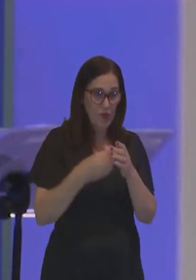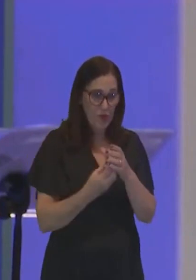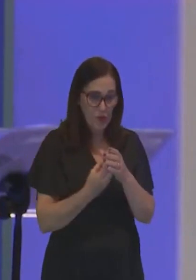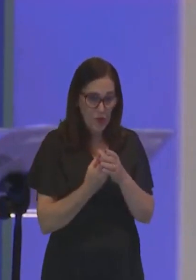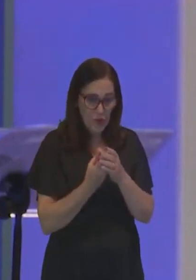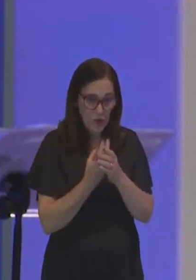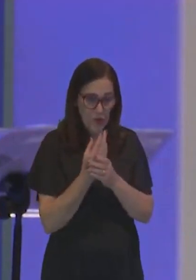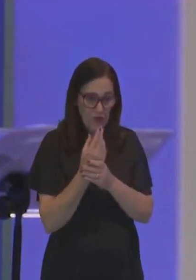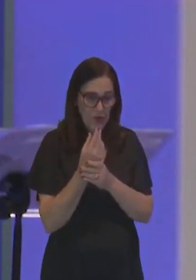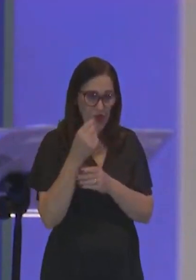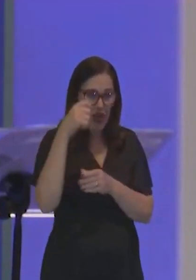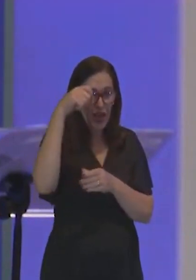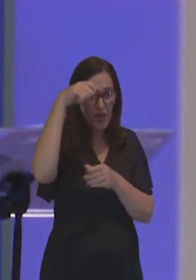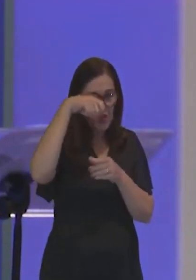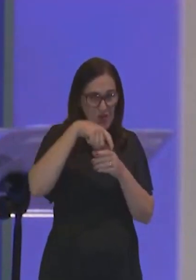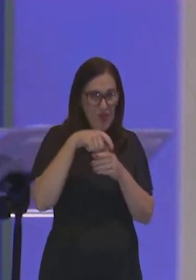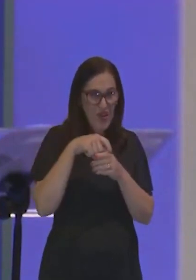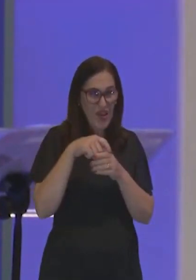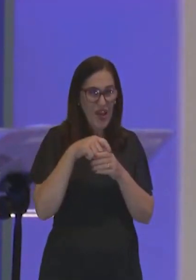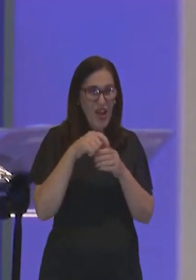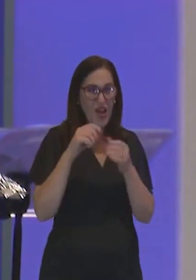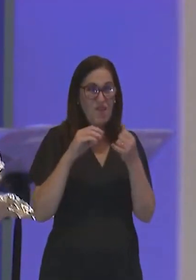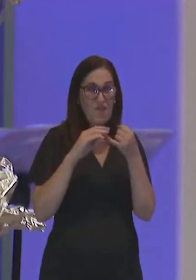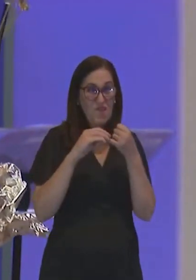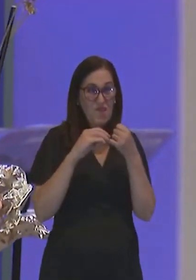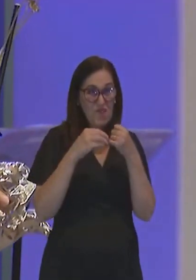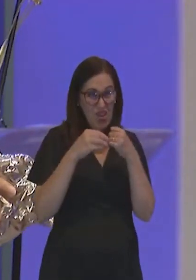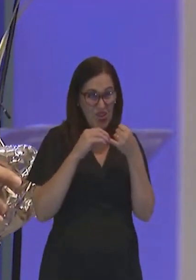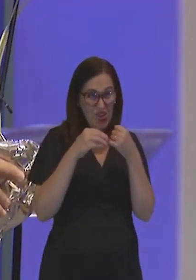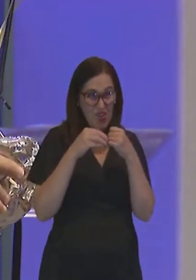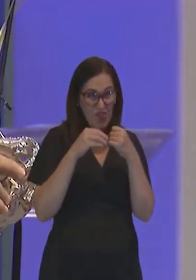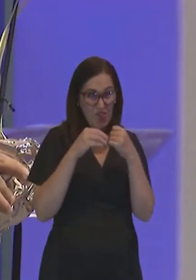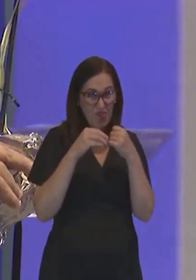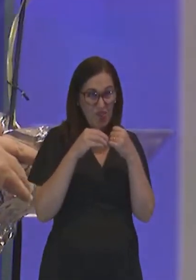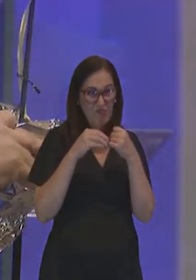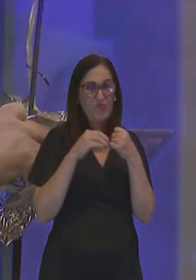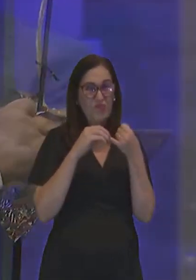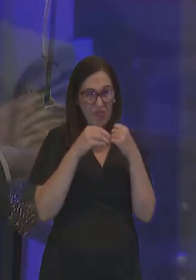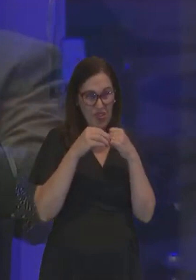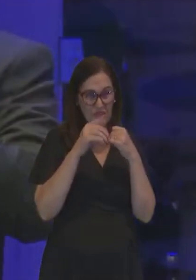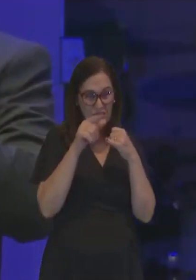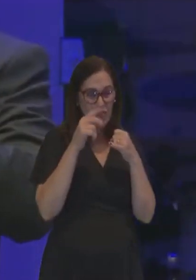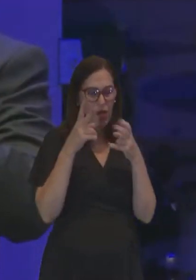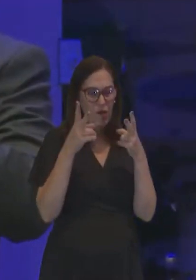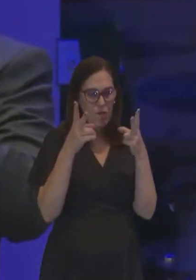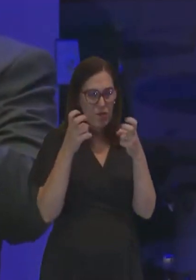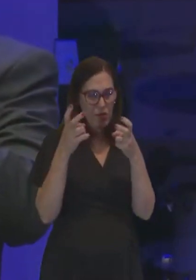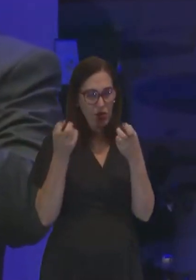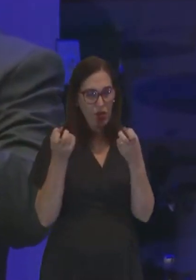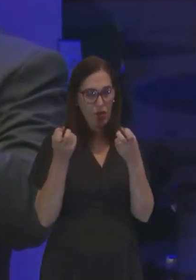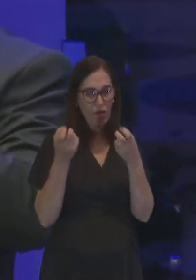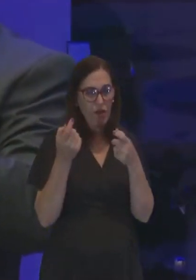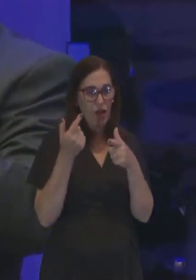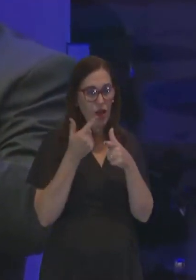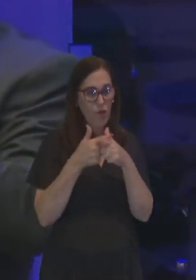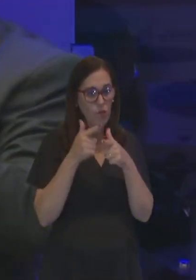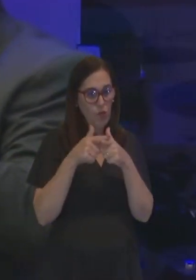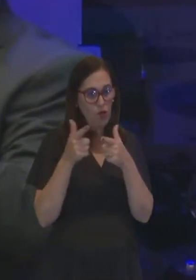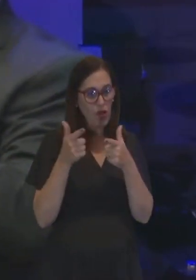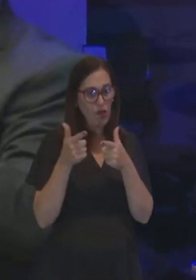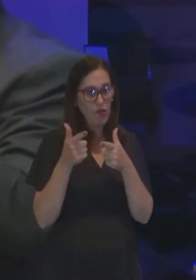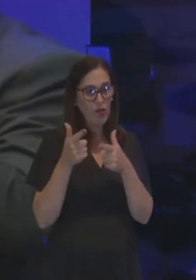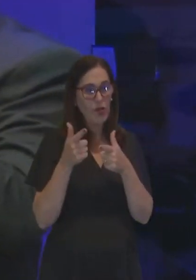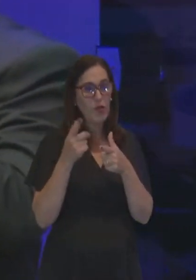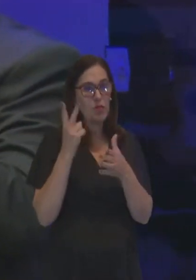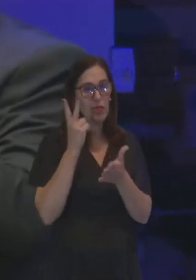o feijãozinho. Alguns irmãos fizeram isso, né? E vocês estão percebendo que houve um problema com esse aqui, apesar dele